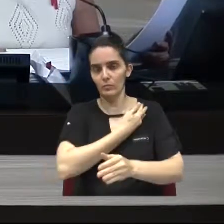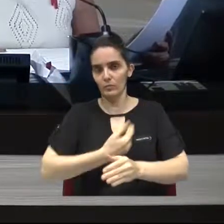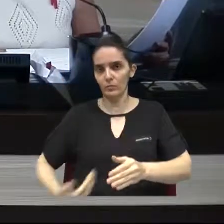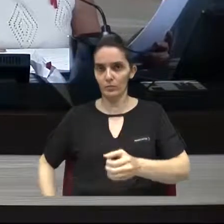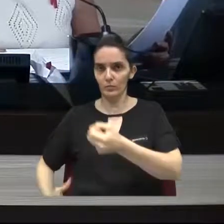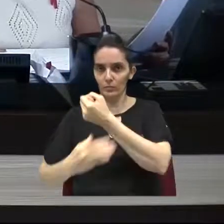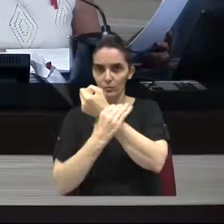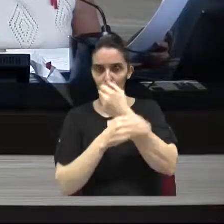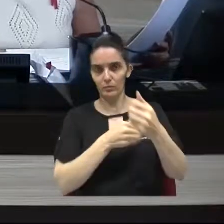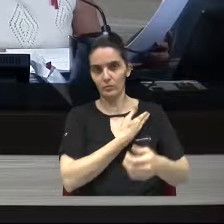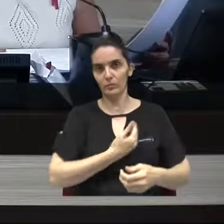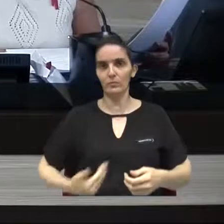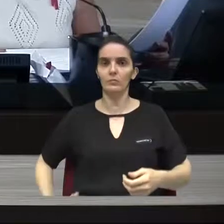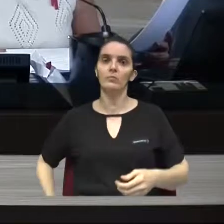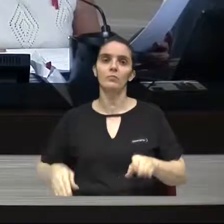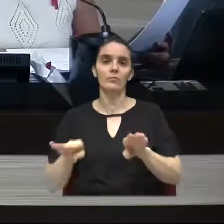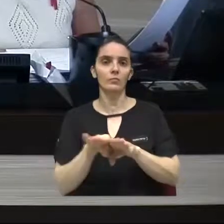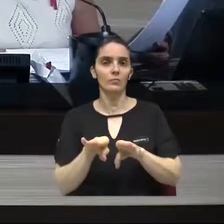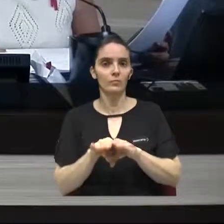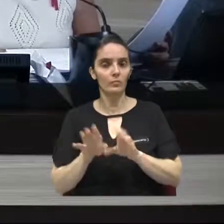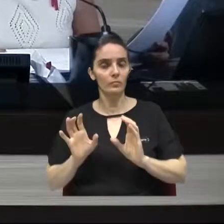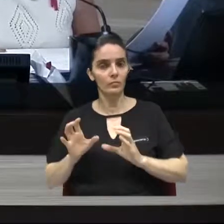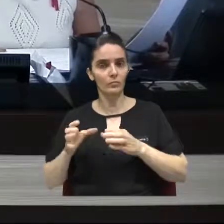pública e órgãos não